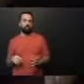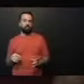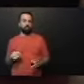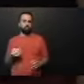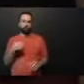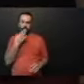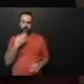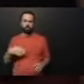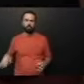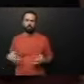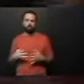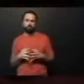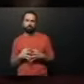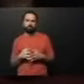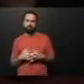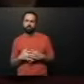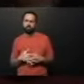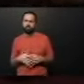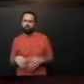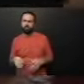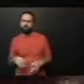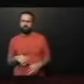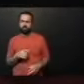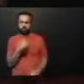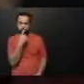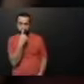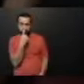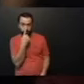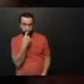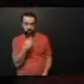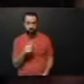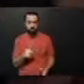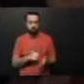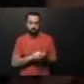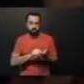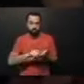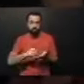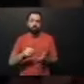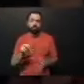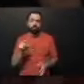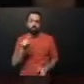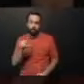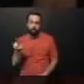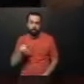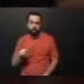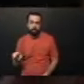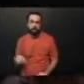exemplo, nariz tem som de S, mas se escreve com Z.